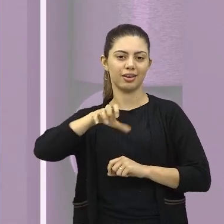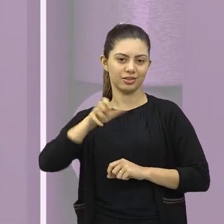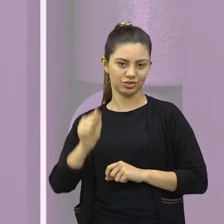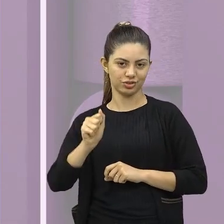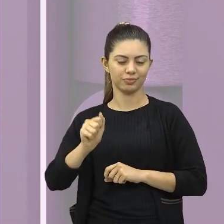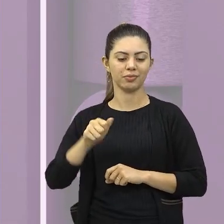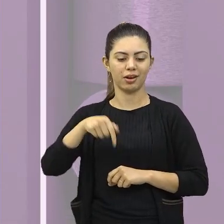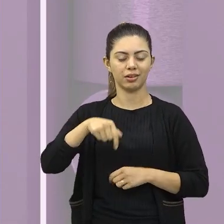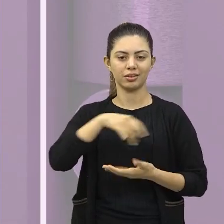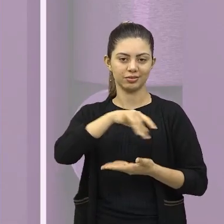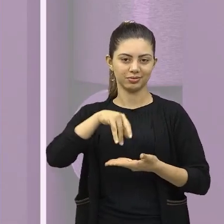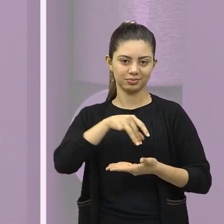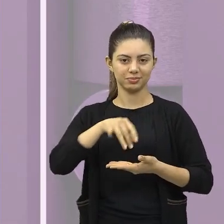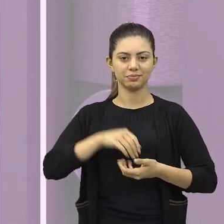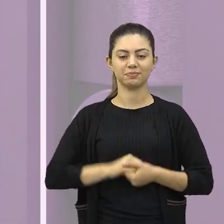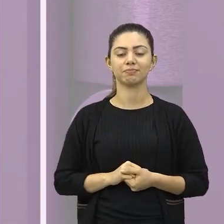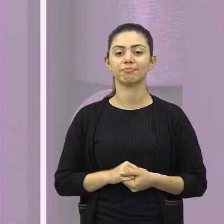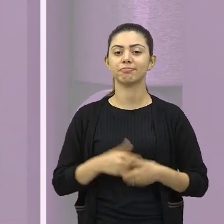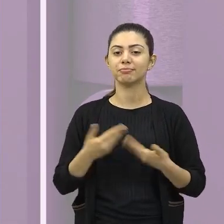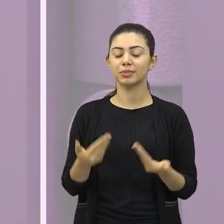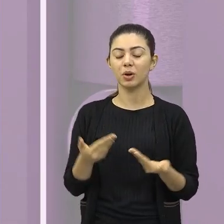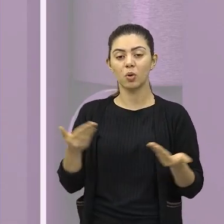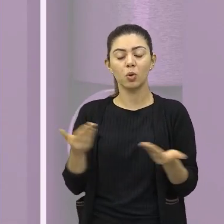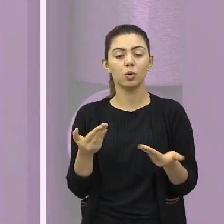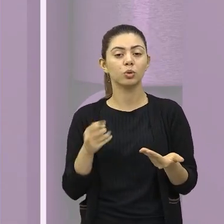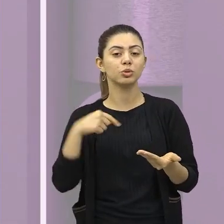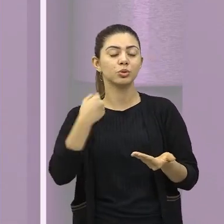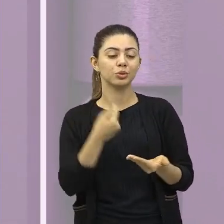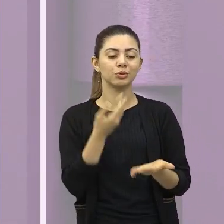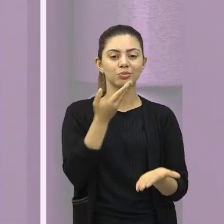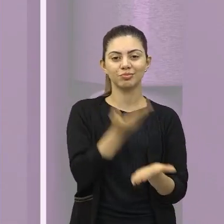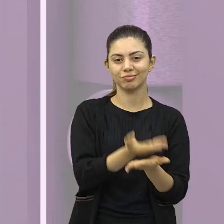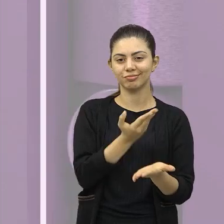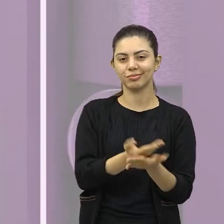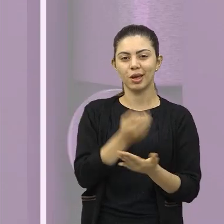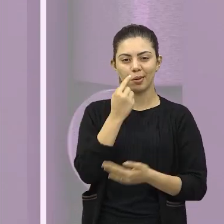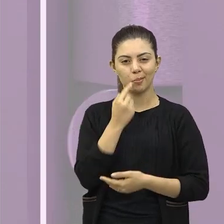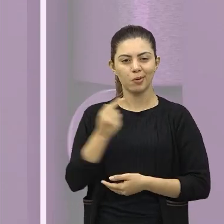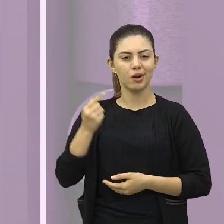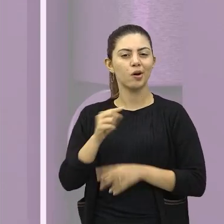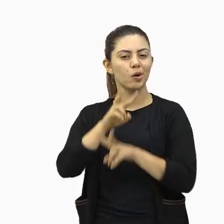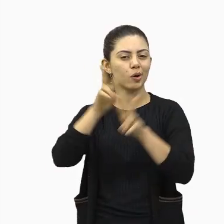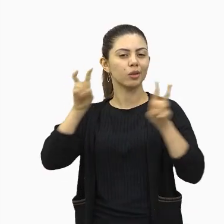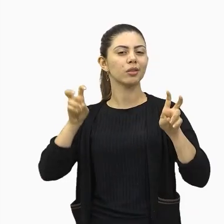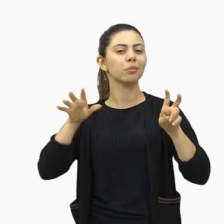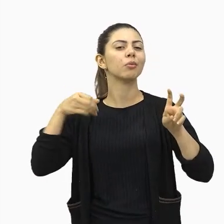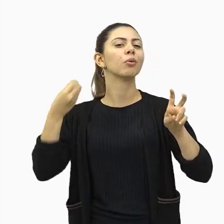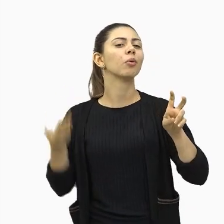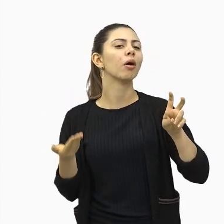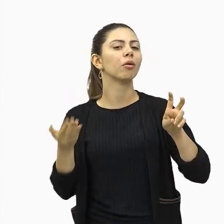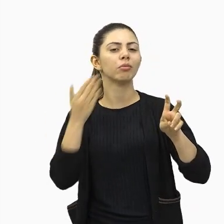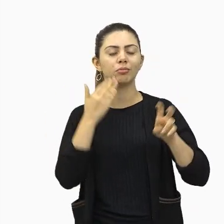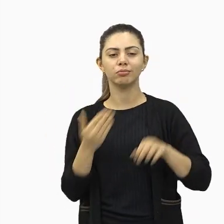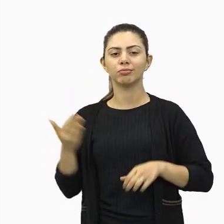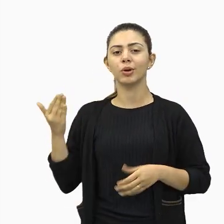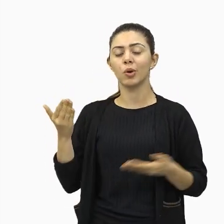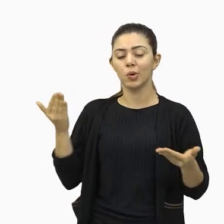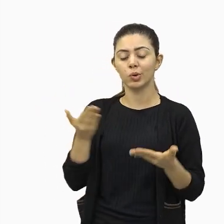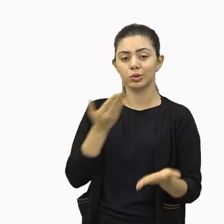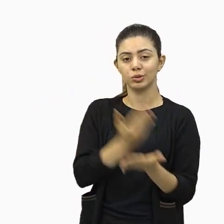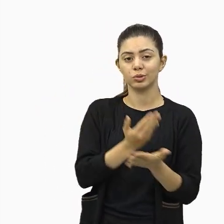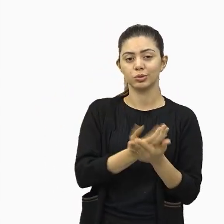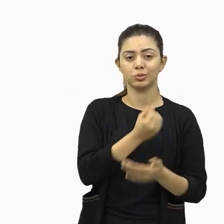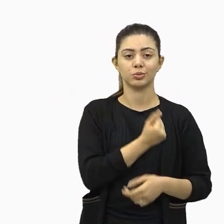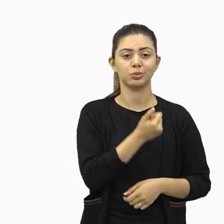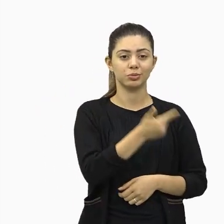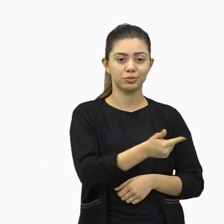de Mídias do Amazonas. E estamos aqui em mais uma aula e vamos conhecer neste exato momento. Bem, a nossa aula de